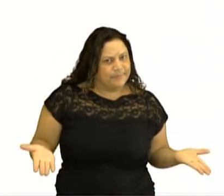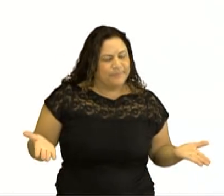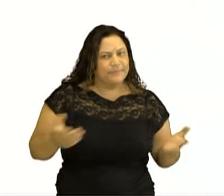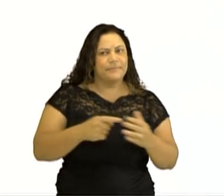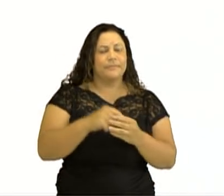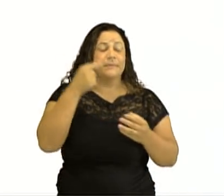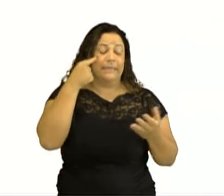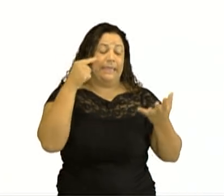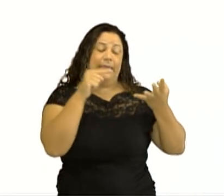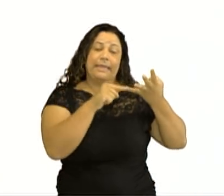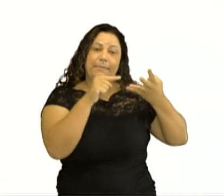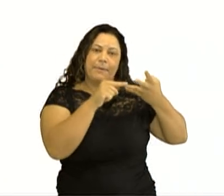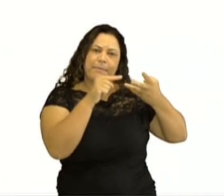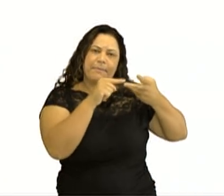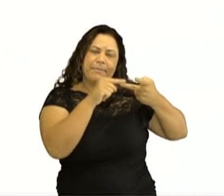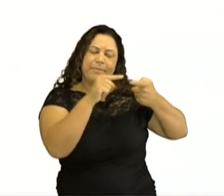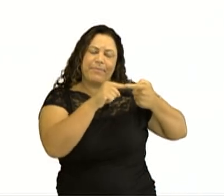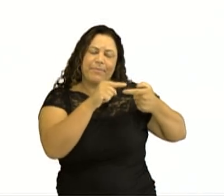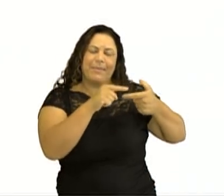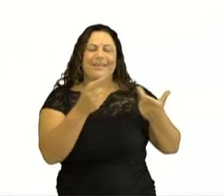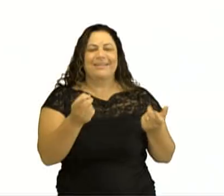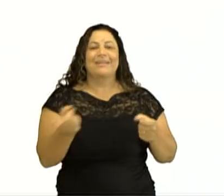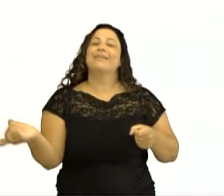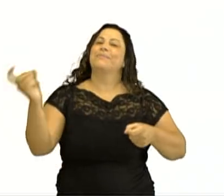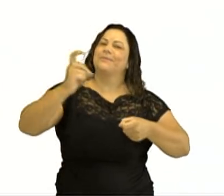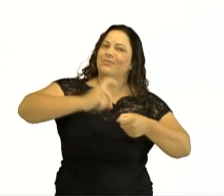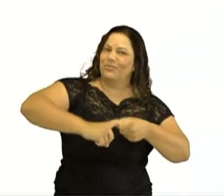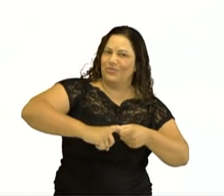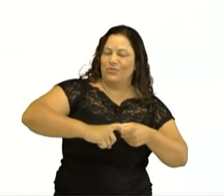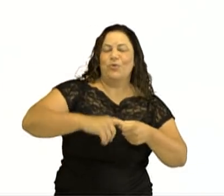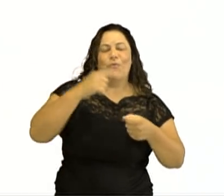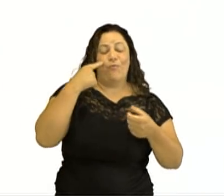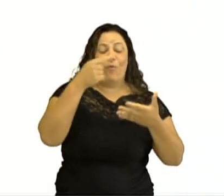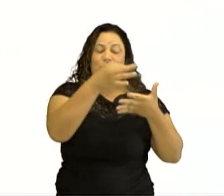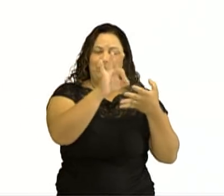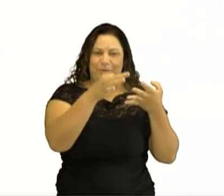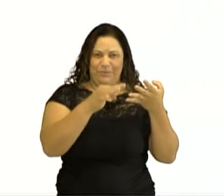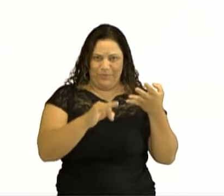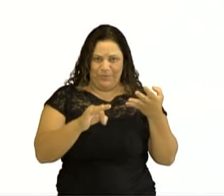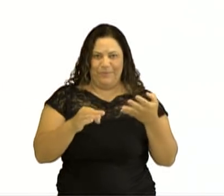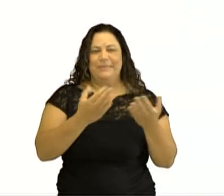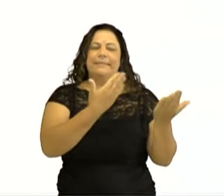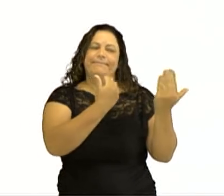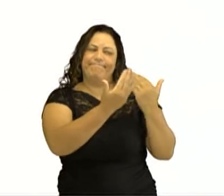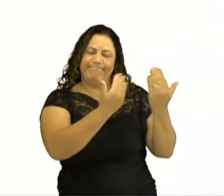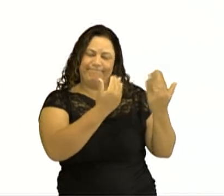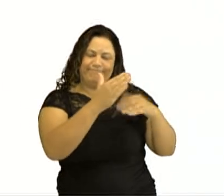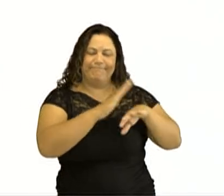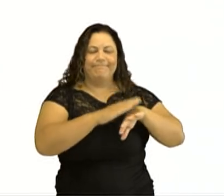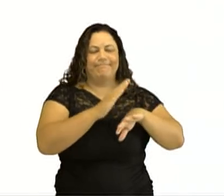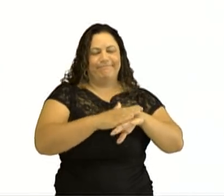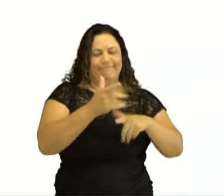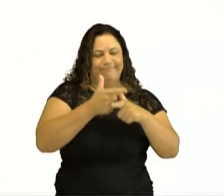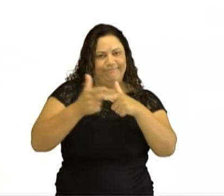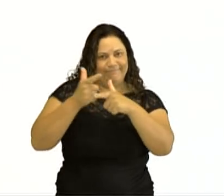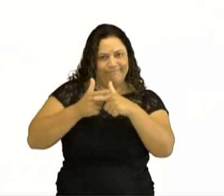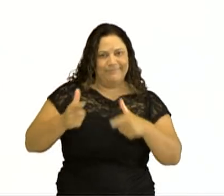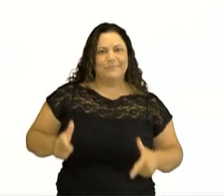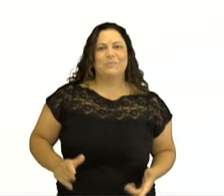elencar, anotar alguns aí e nós retornamos para a correção e para conversar um pouquinho mais sobre esses